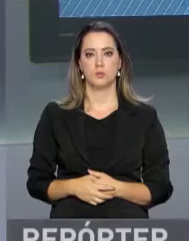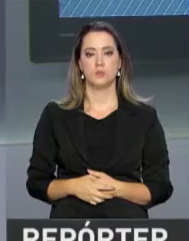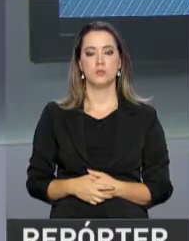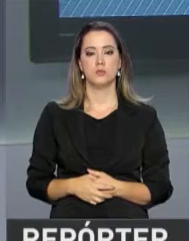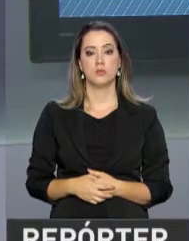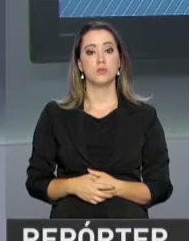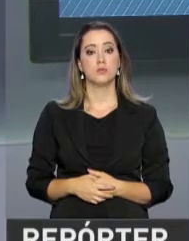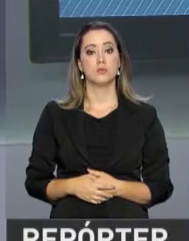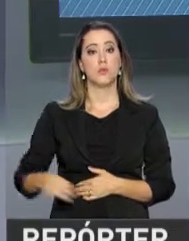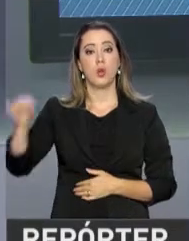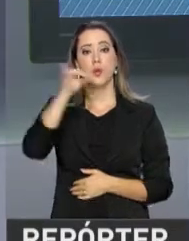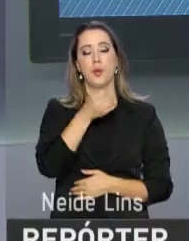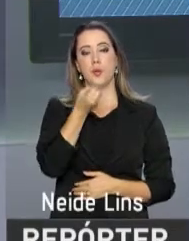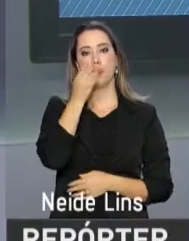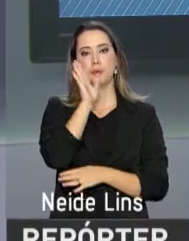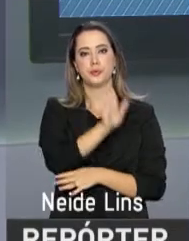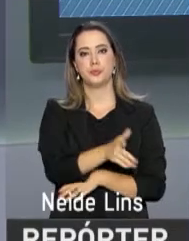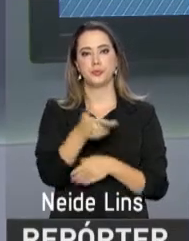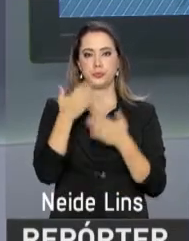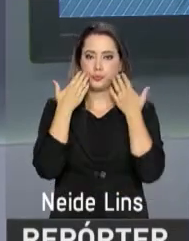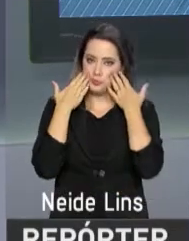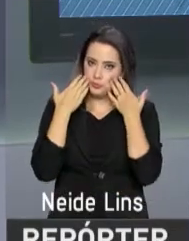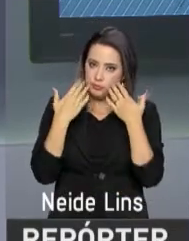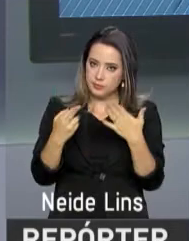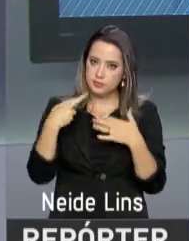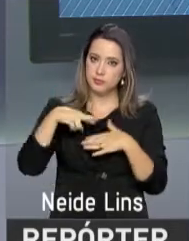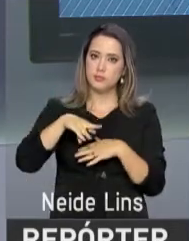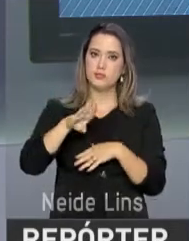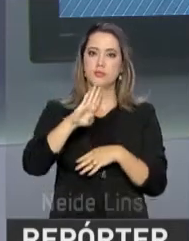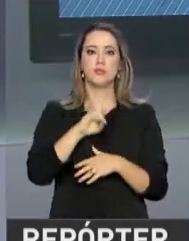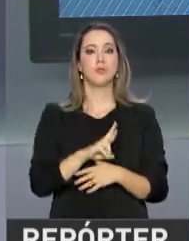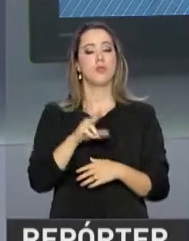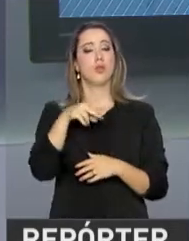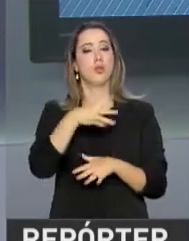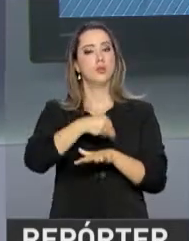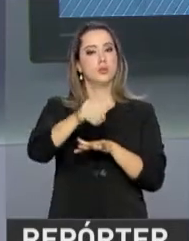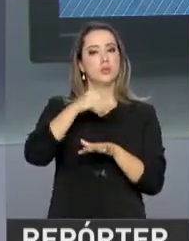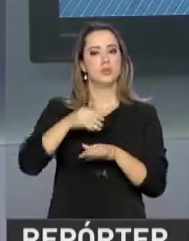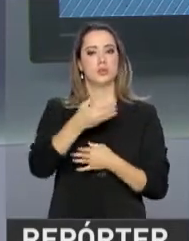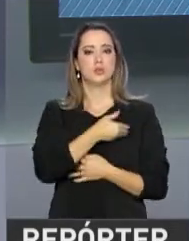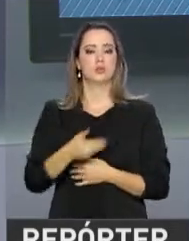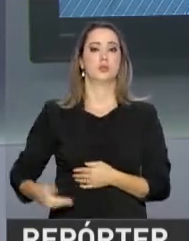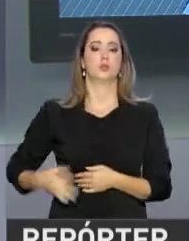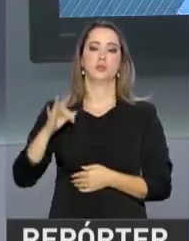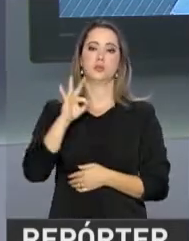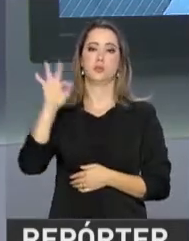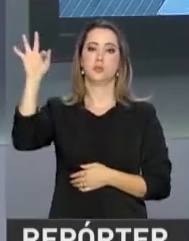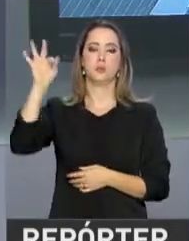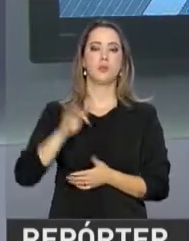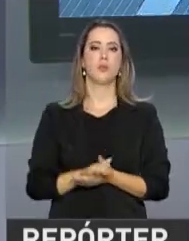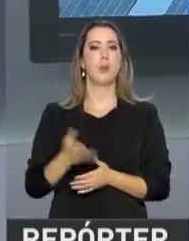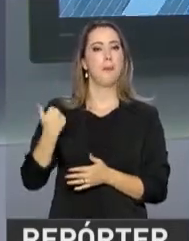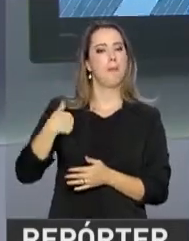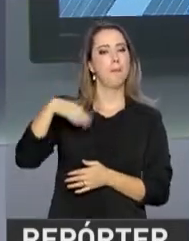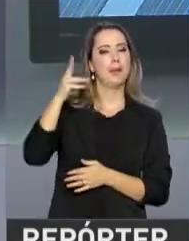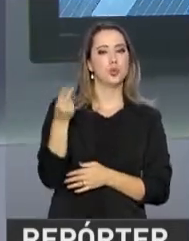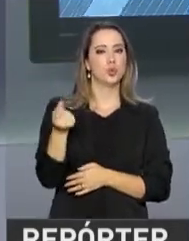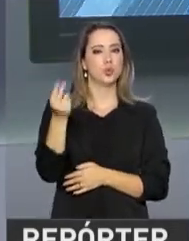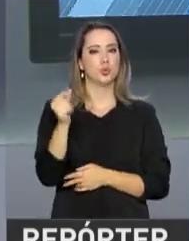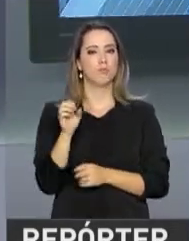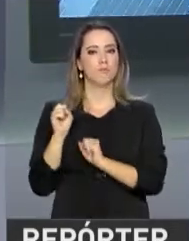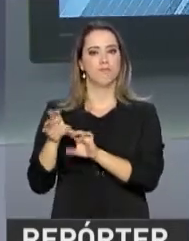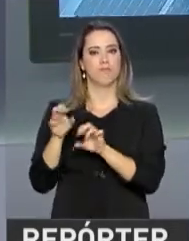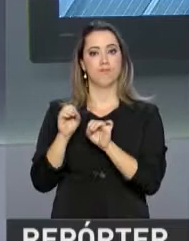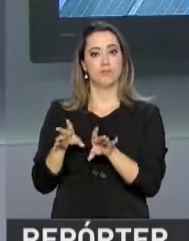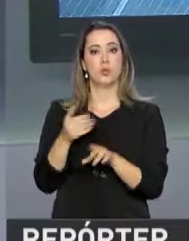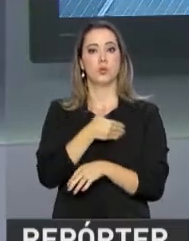olá boa tarde no ar o repórter nbr com as notícias do governo federal mais recursos para a educação o